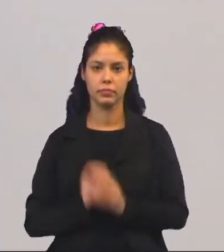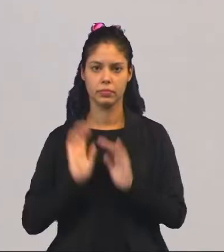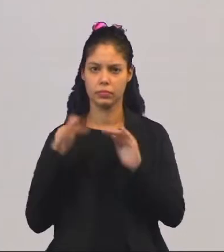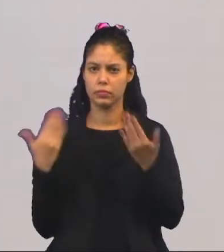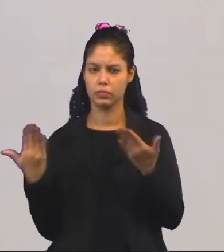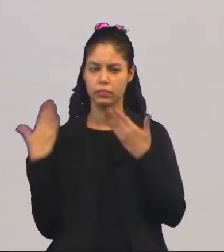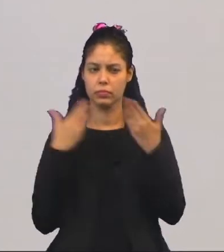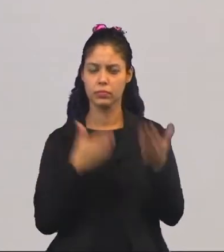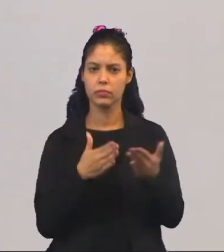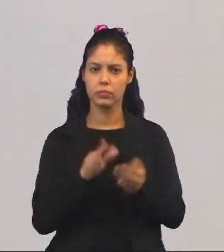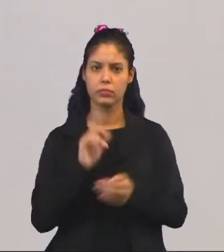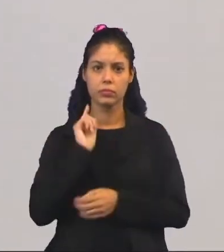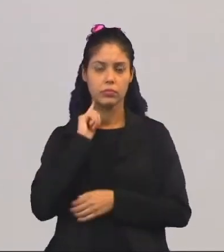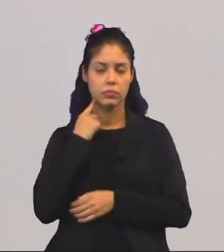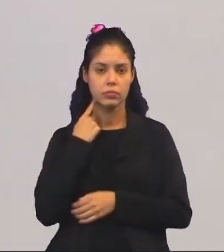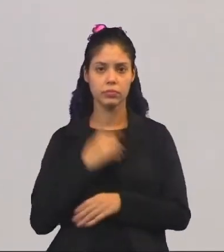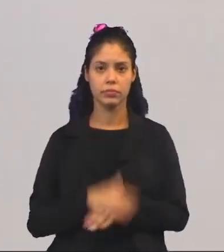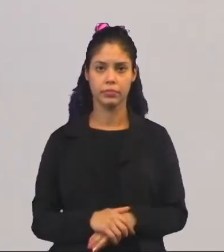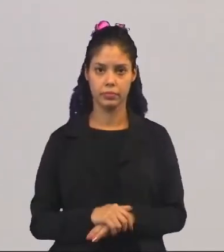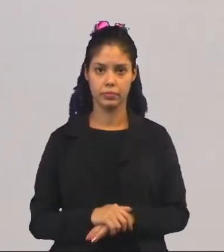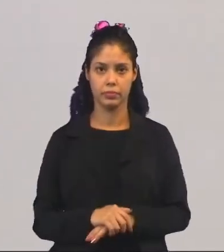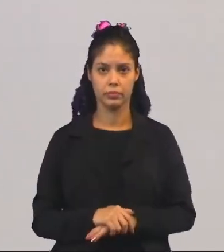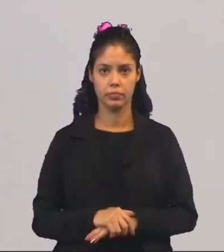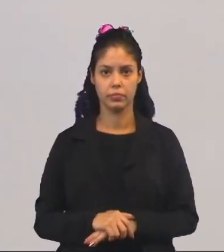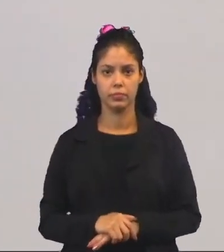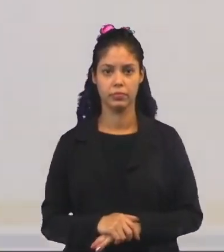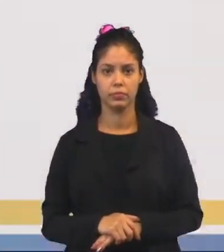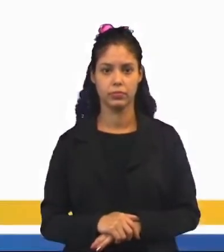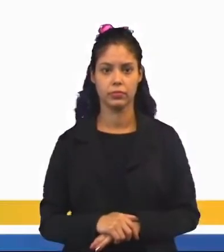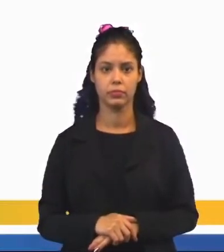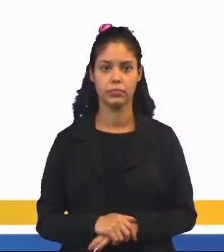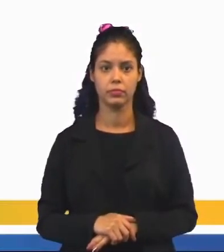qual o destino do lixo? Acompanha comigo.